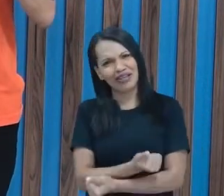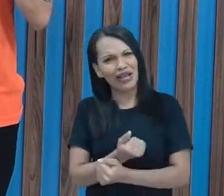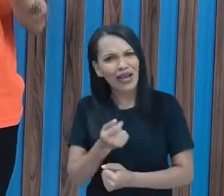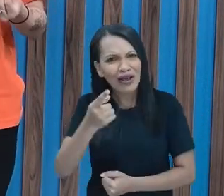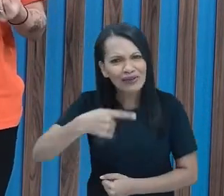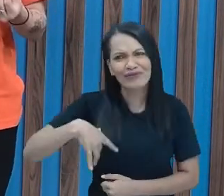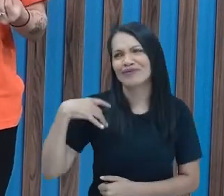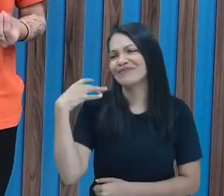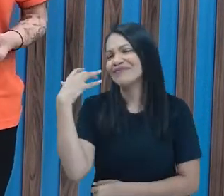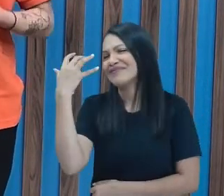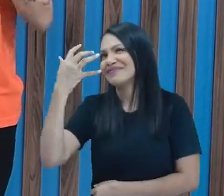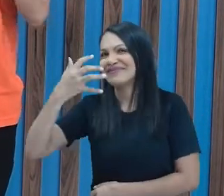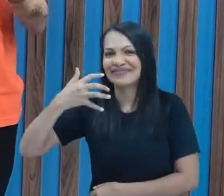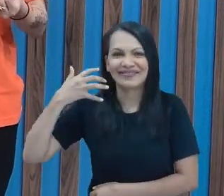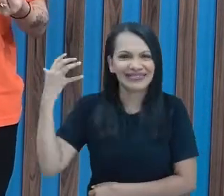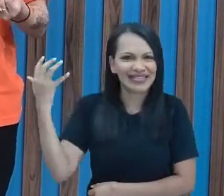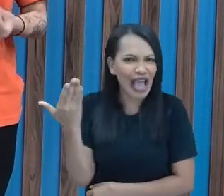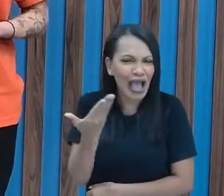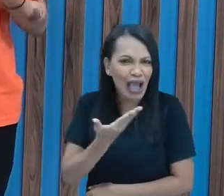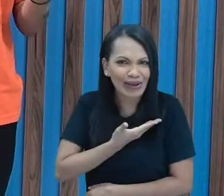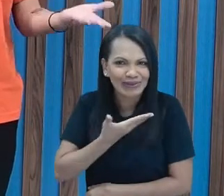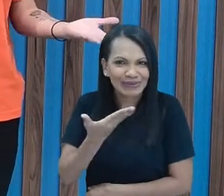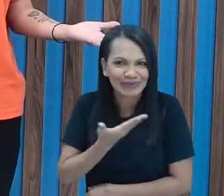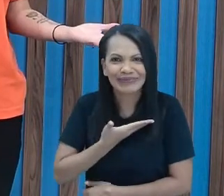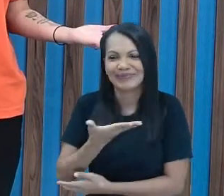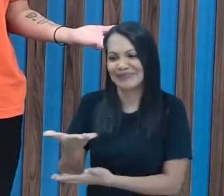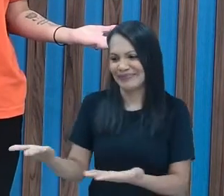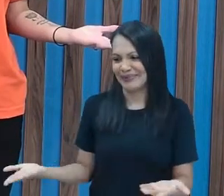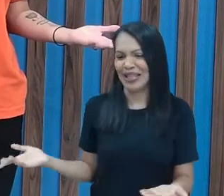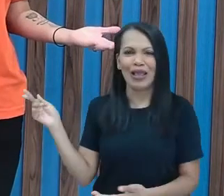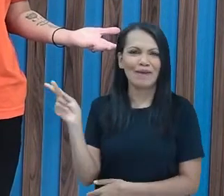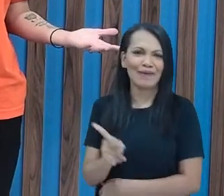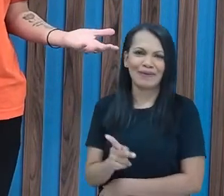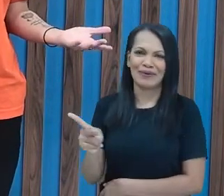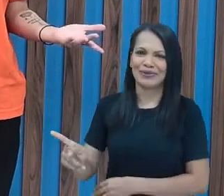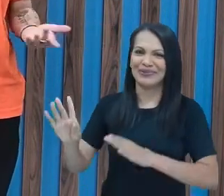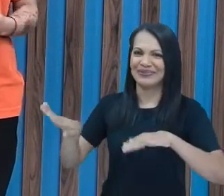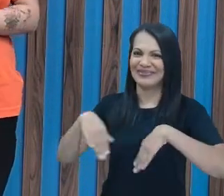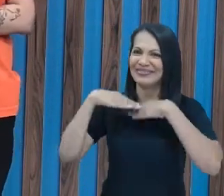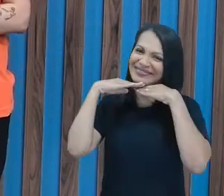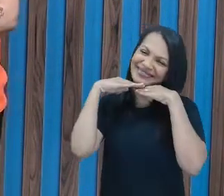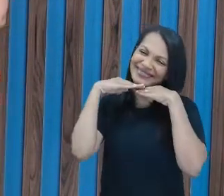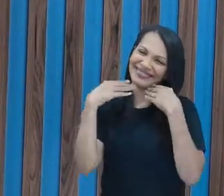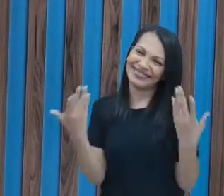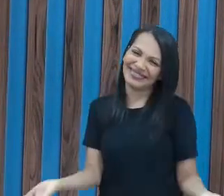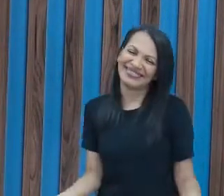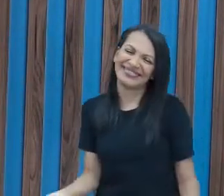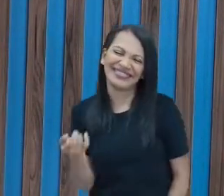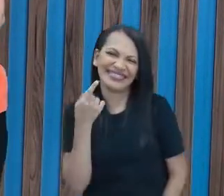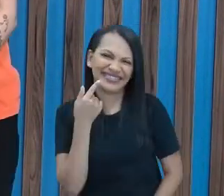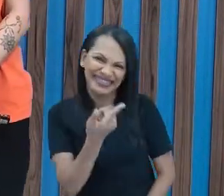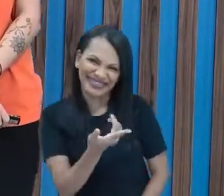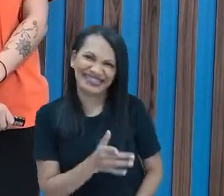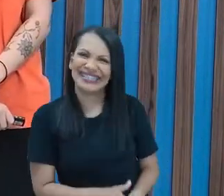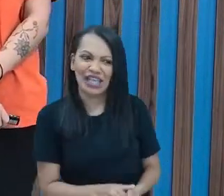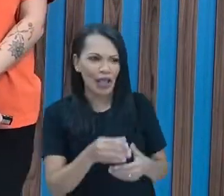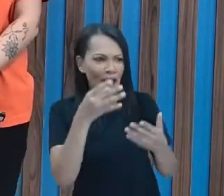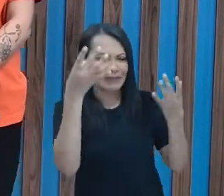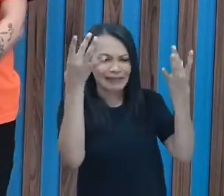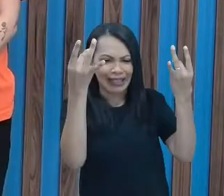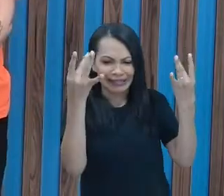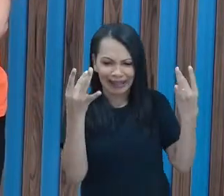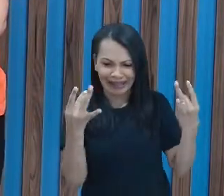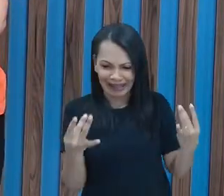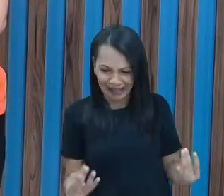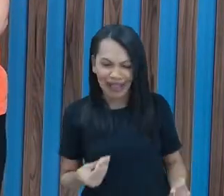todo musical, amigo, professor Rostinho Lindo. Olha só, hein? Depois da descrição dessa, como é que eu